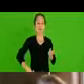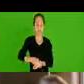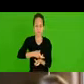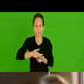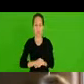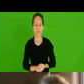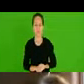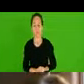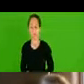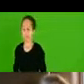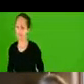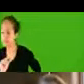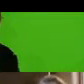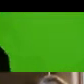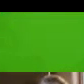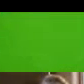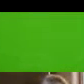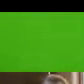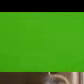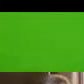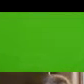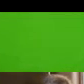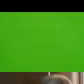pesquisa. São conjuntamente.